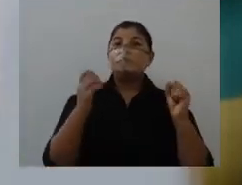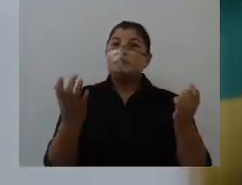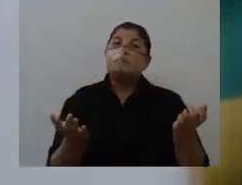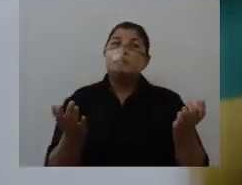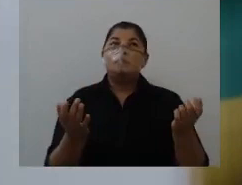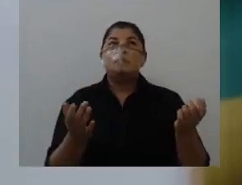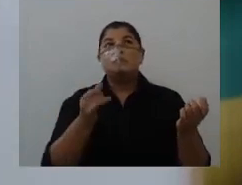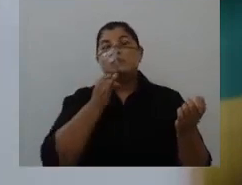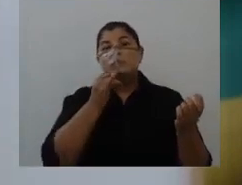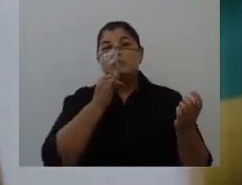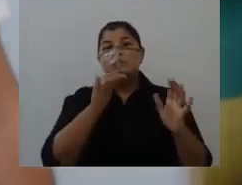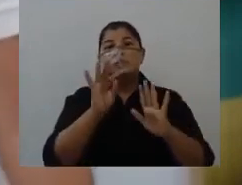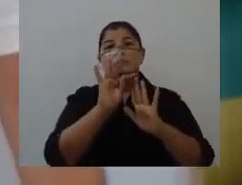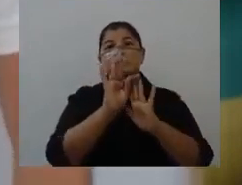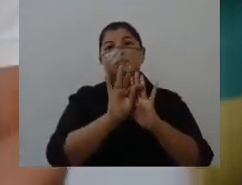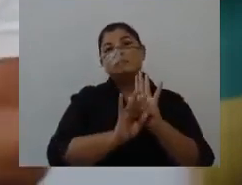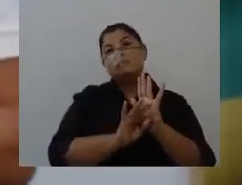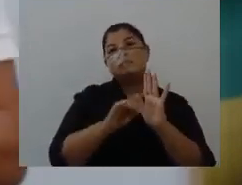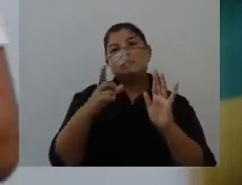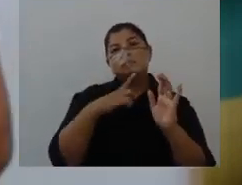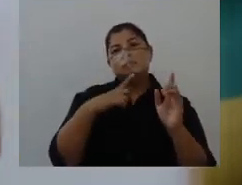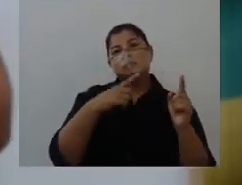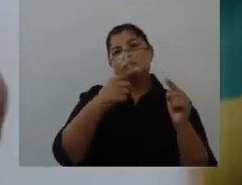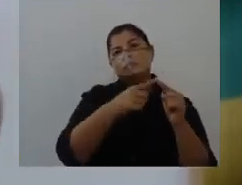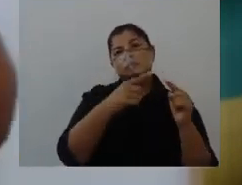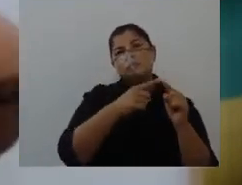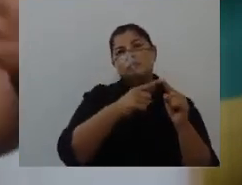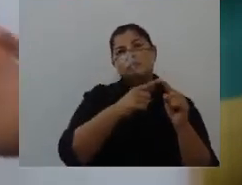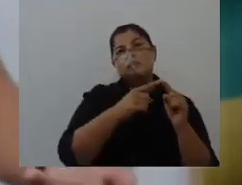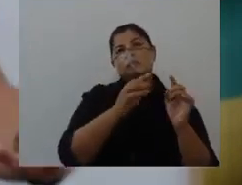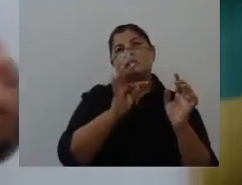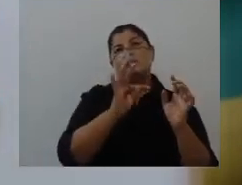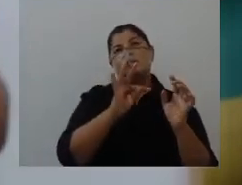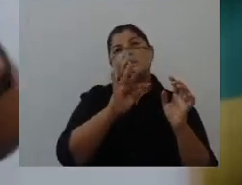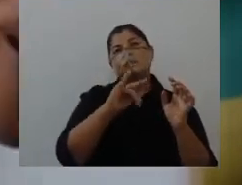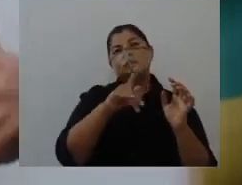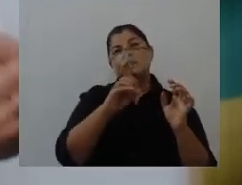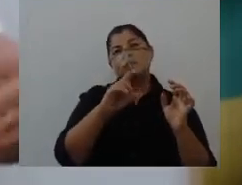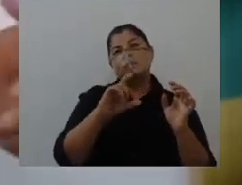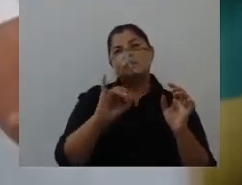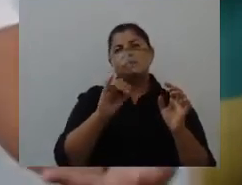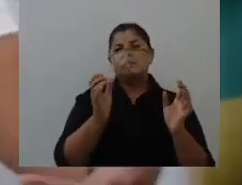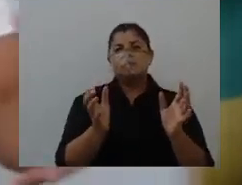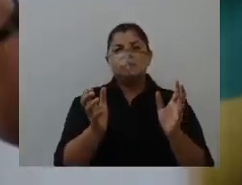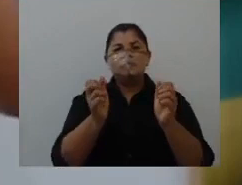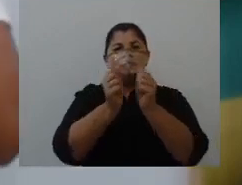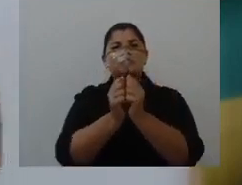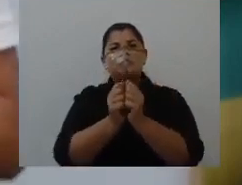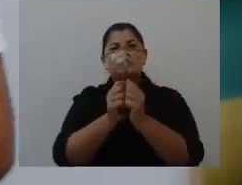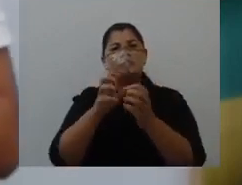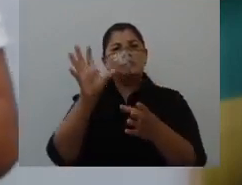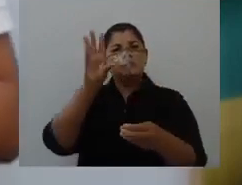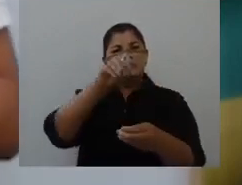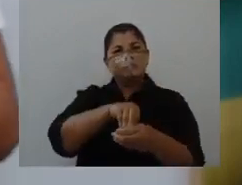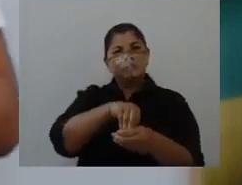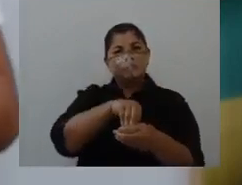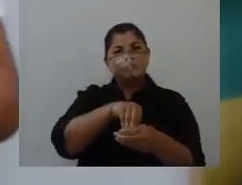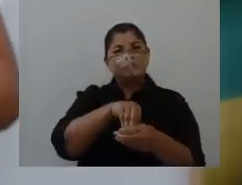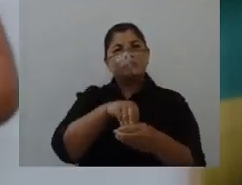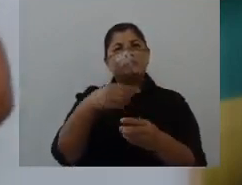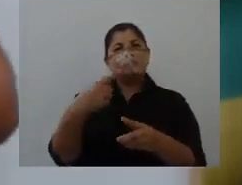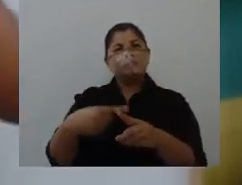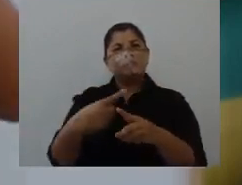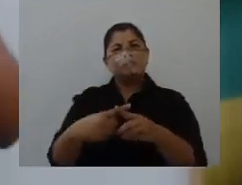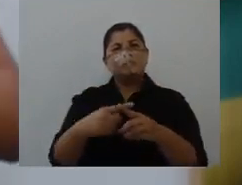eu sei que um texto, ele pertence à tipologia injuntiva, à injunção. Como é que eu sei disso? Porque o